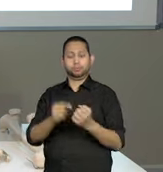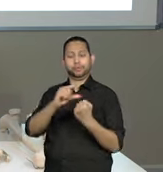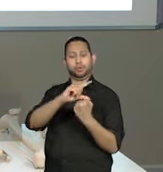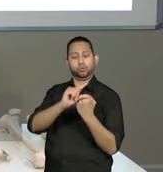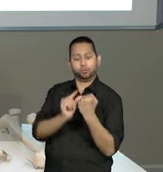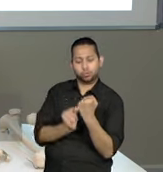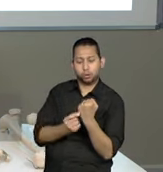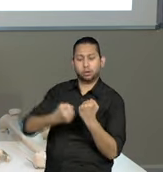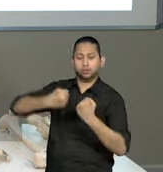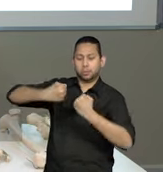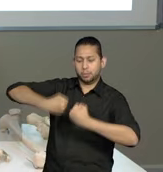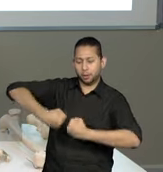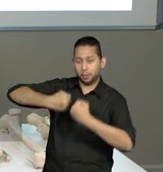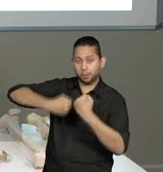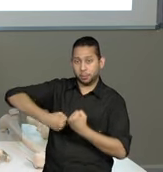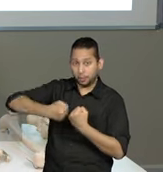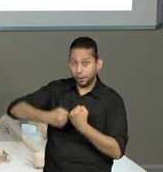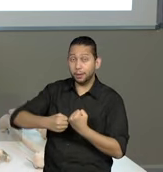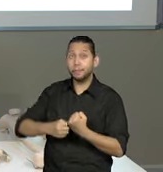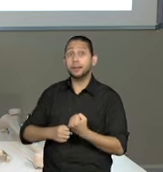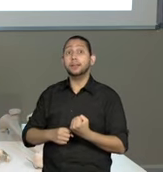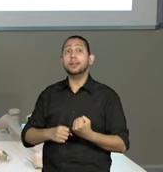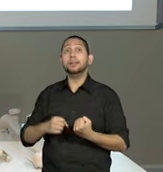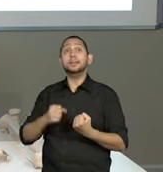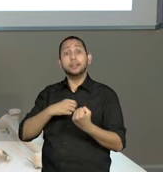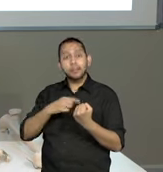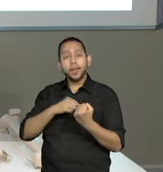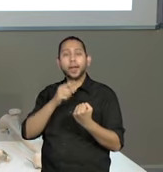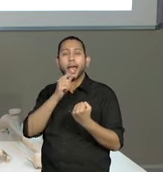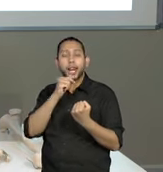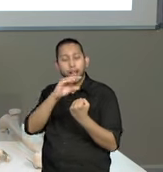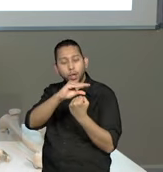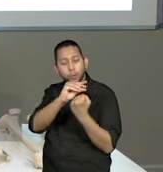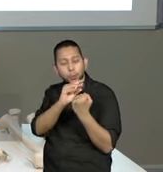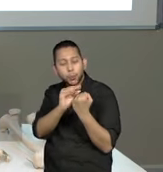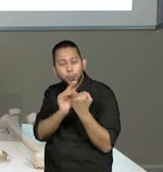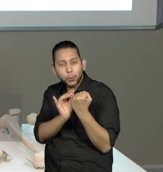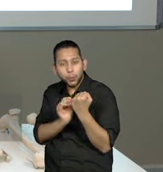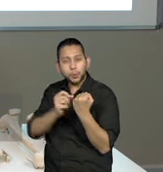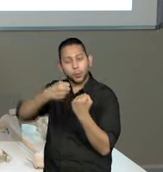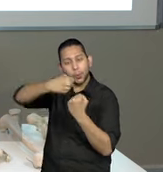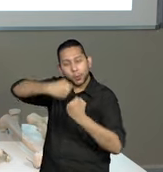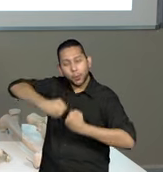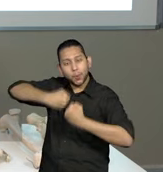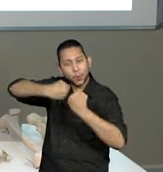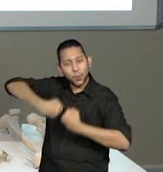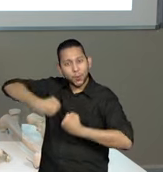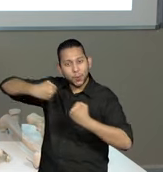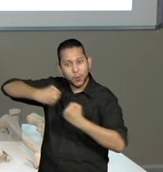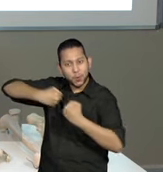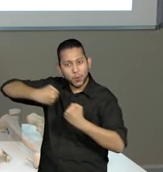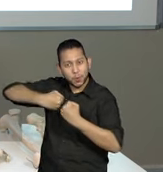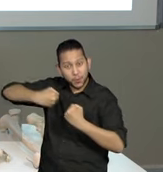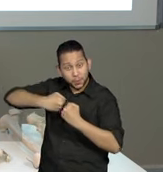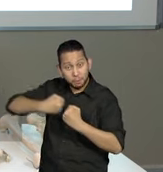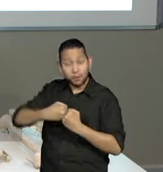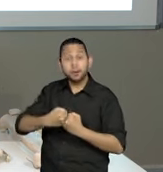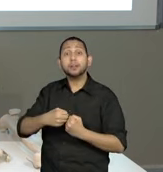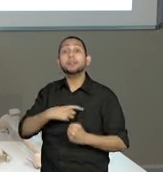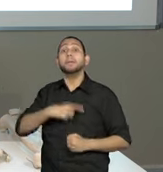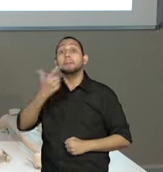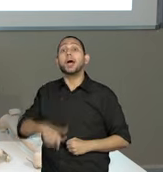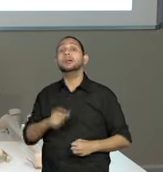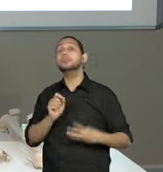cartilagem na ponta do osso e ter o líquido sinovial ali entre o osso e o outro, ainda